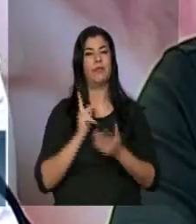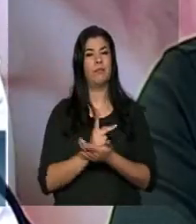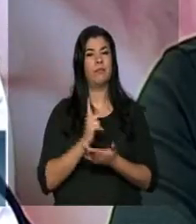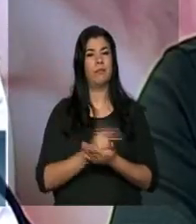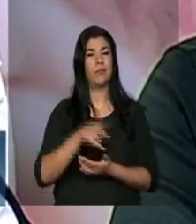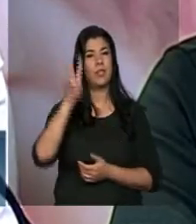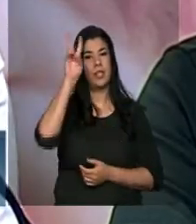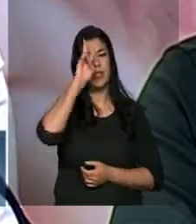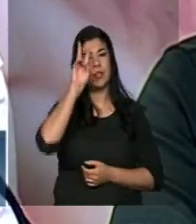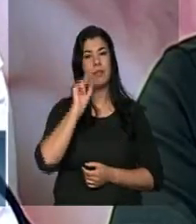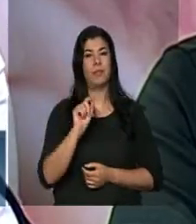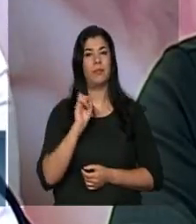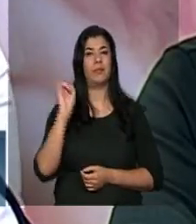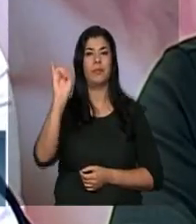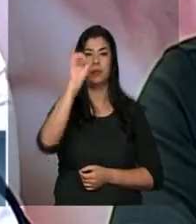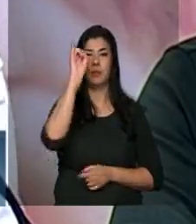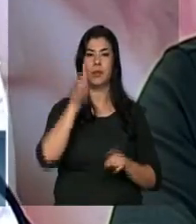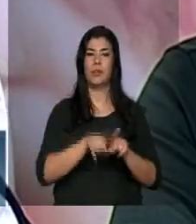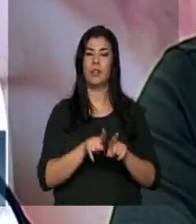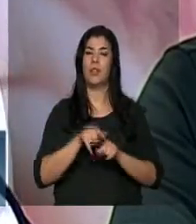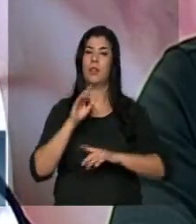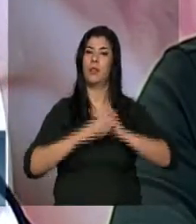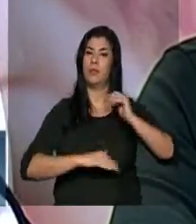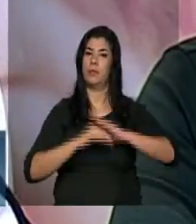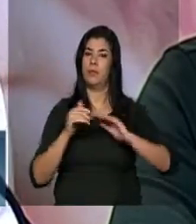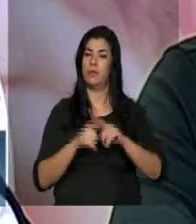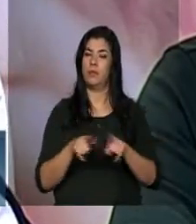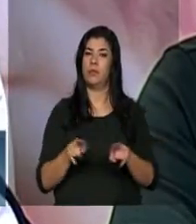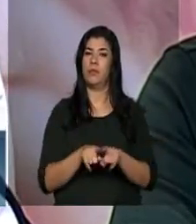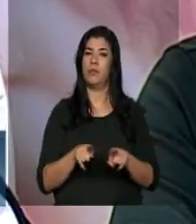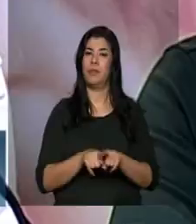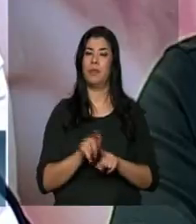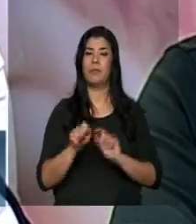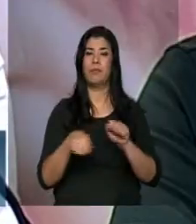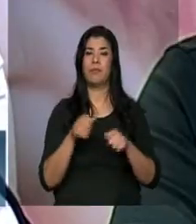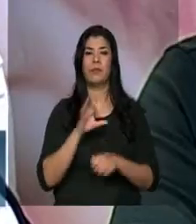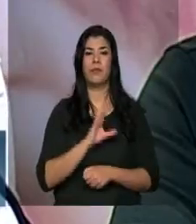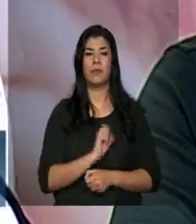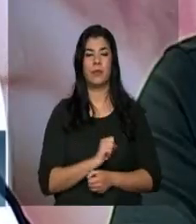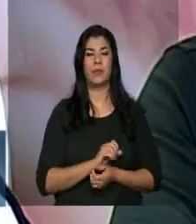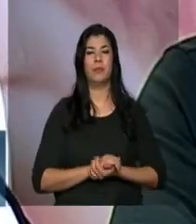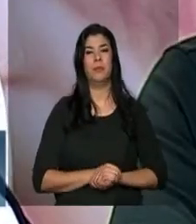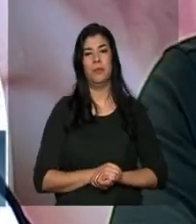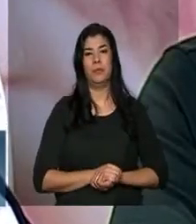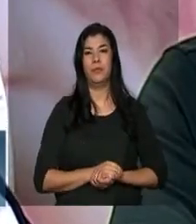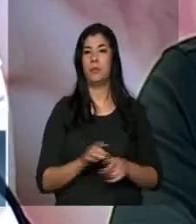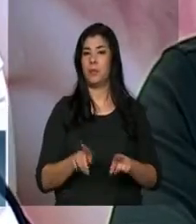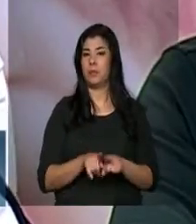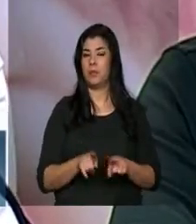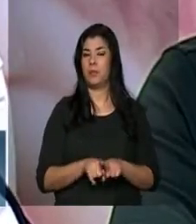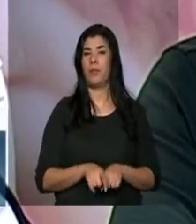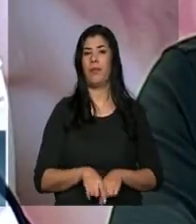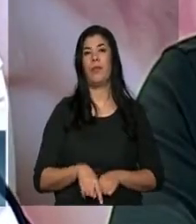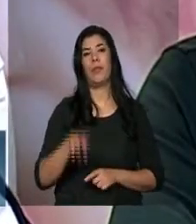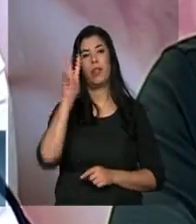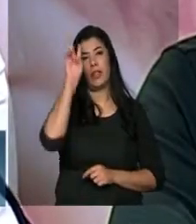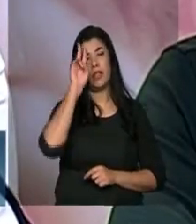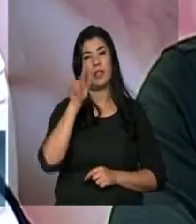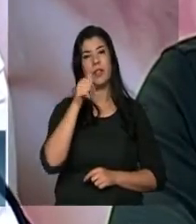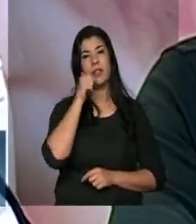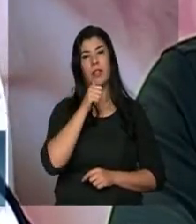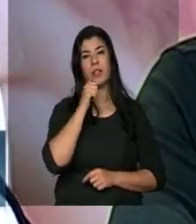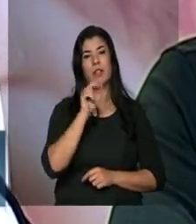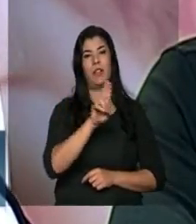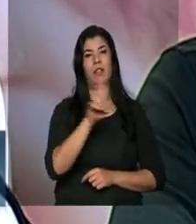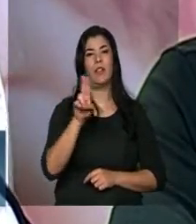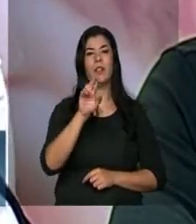sempre lembrando a importância desse gesto de amor. Então, também citar a doutora Sônia Salviano, da